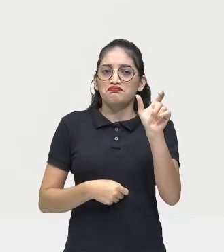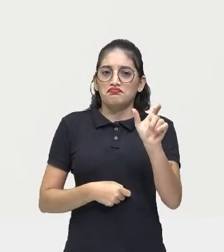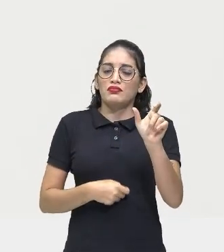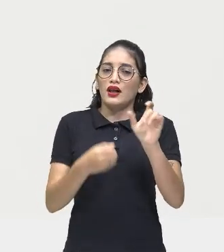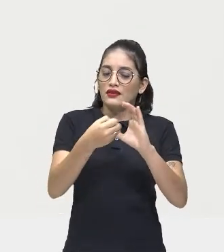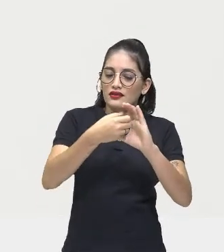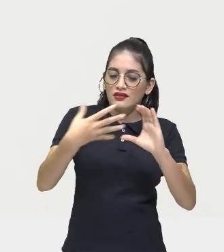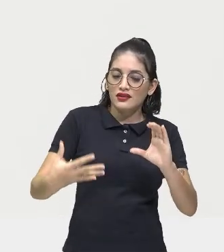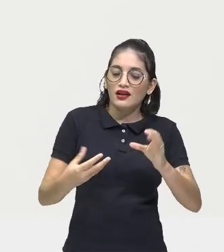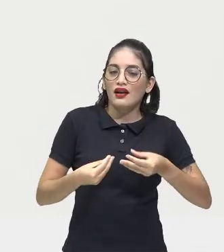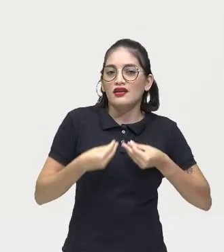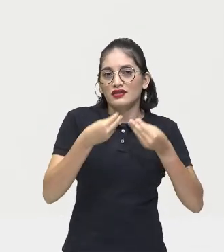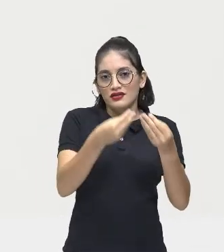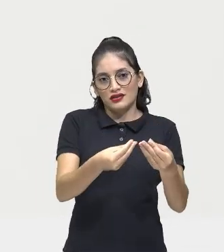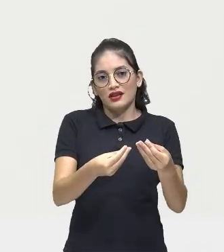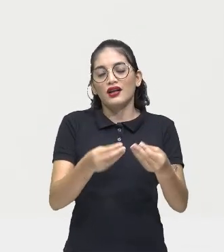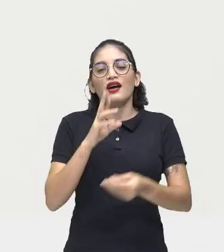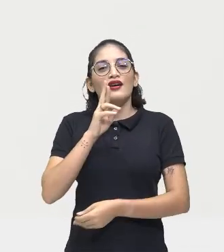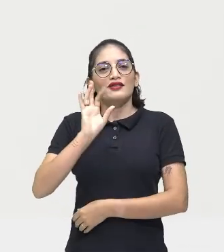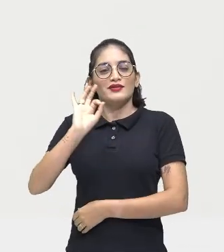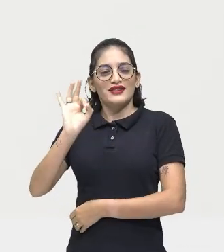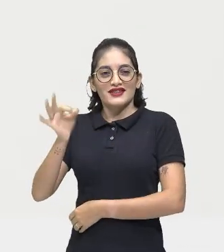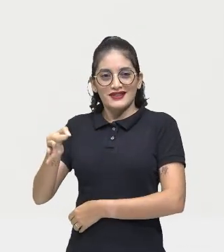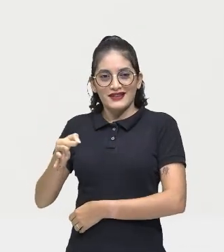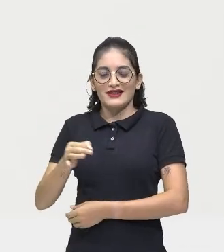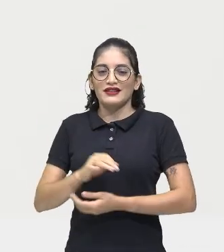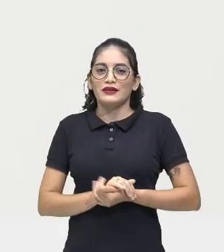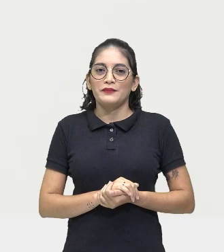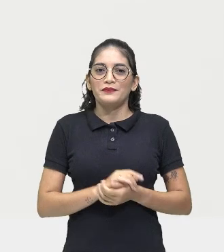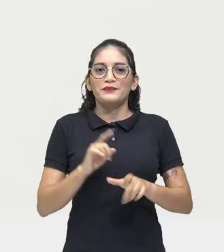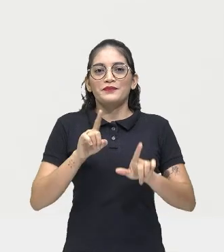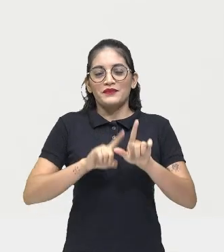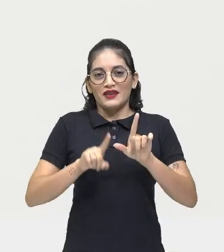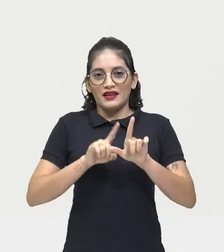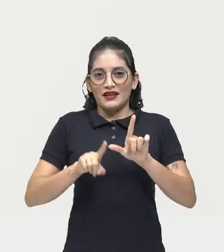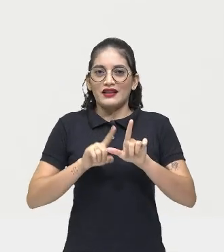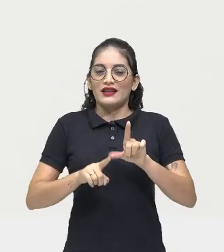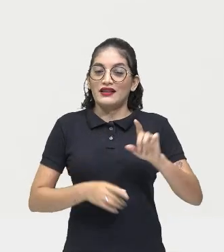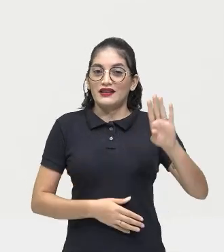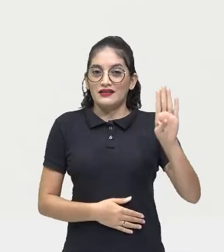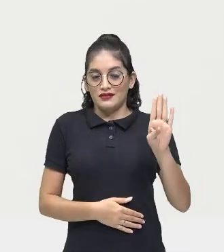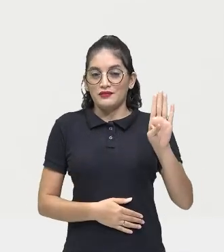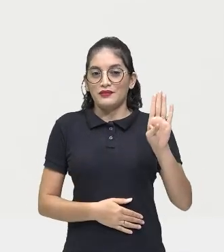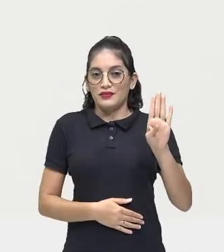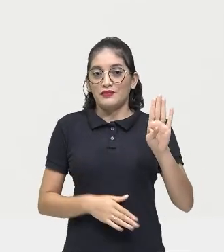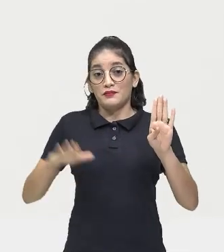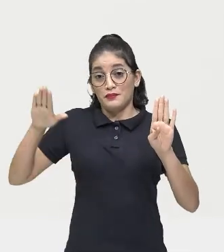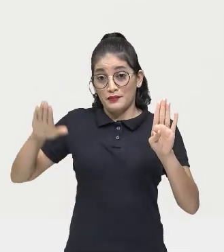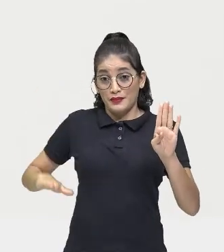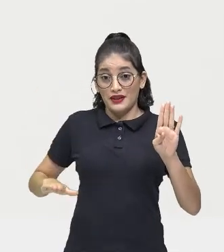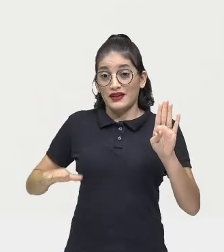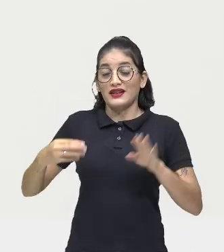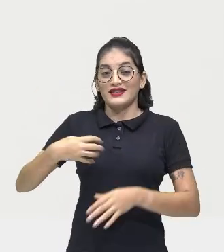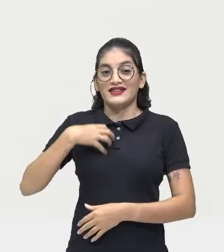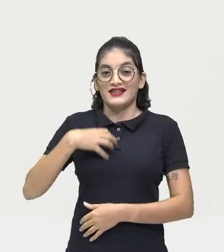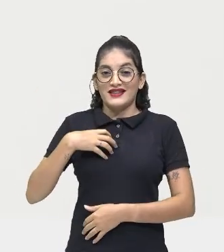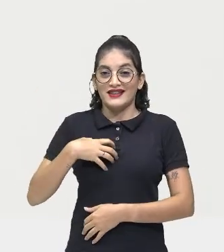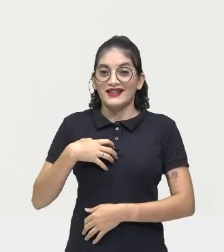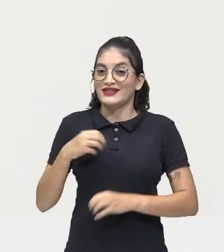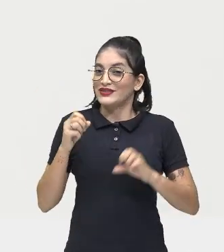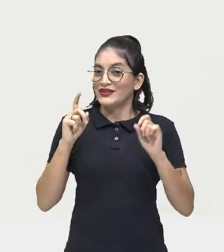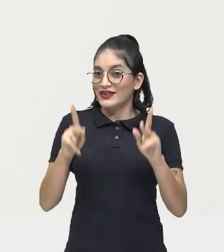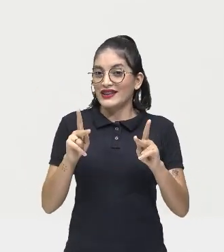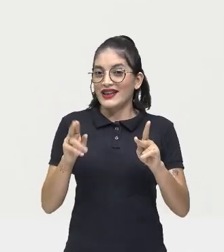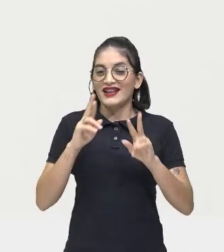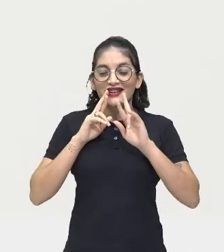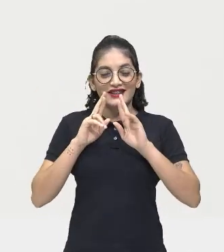característica, qualidade. Então, alternativa correta, a resposta é exatamente a letra B, pequeno e zangado. Ok? Confirmando aí a